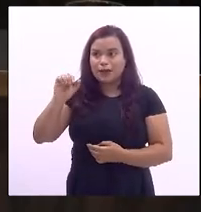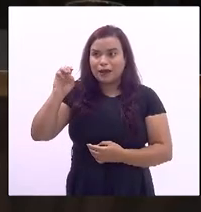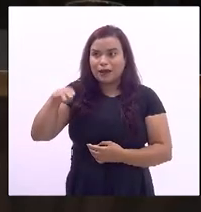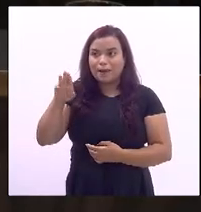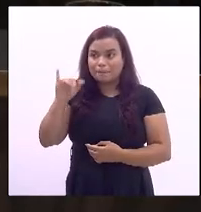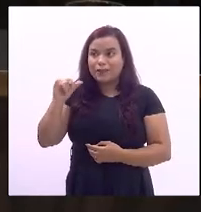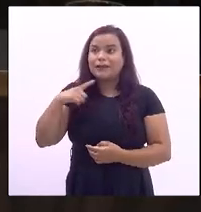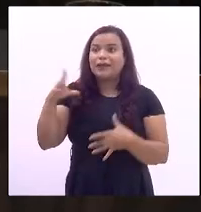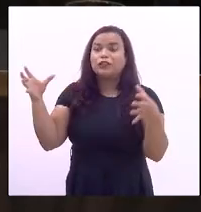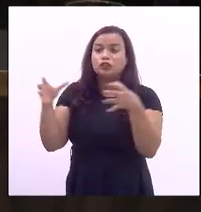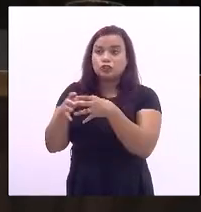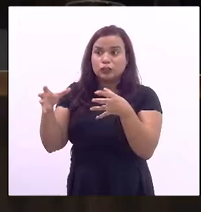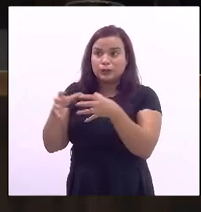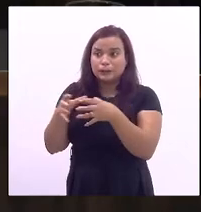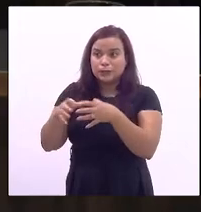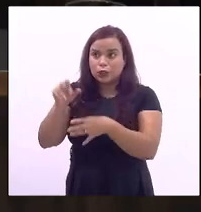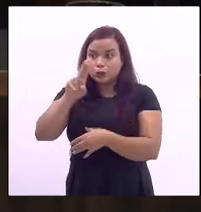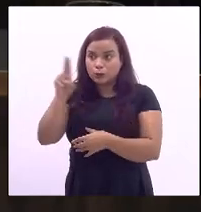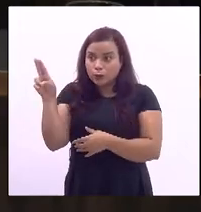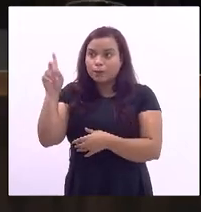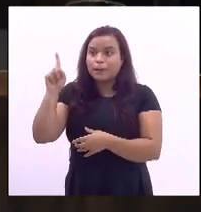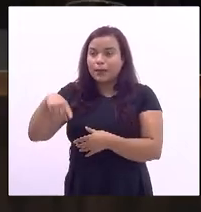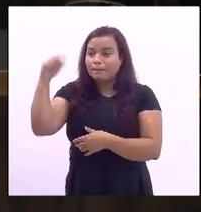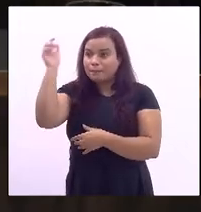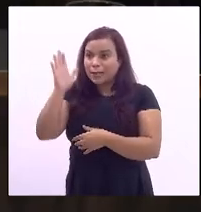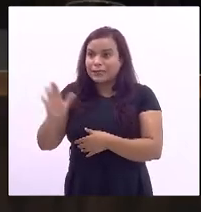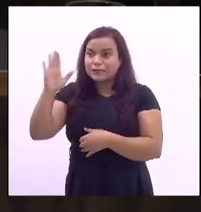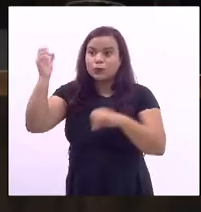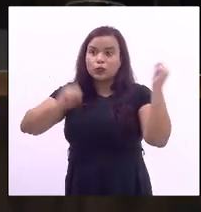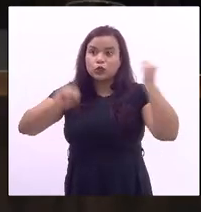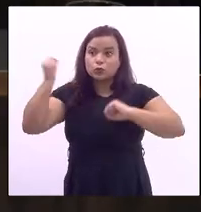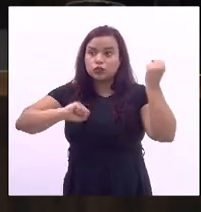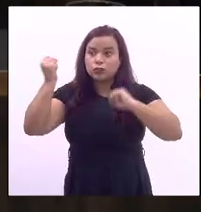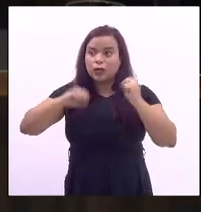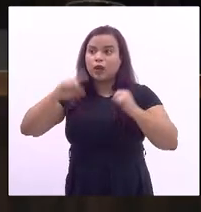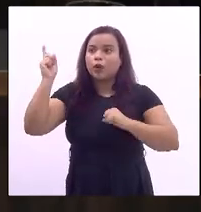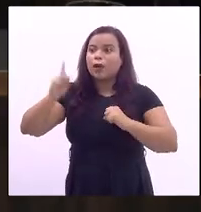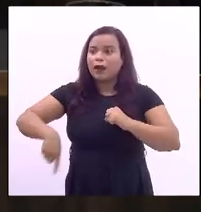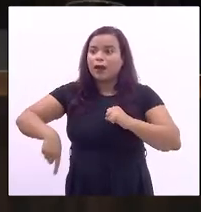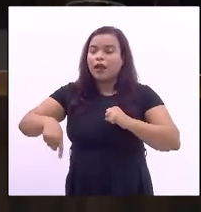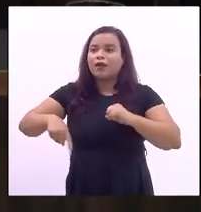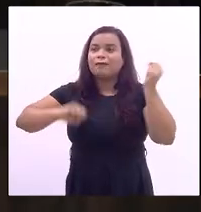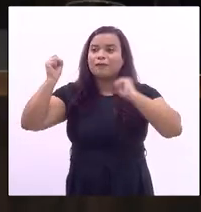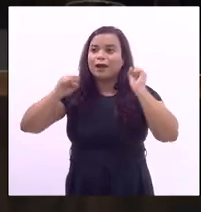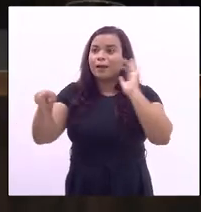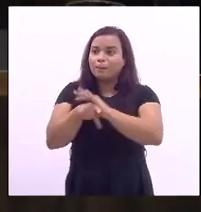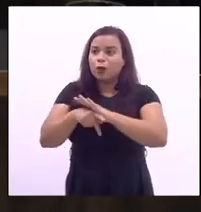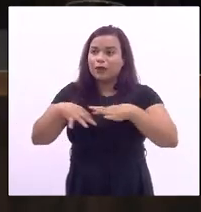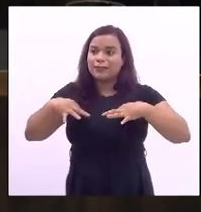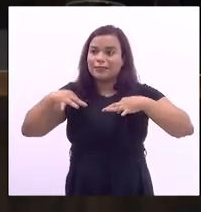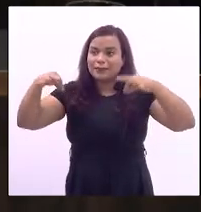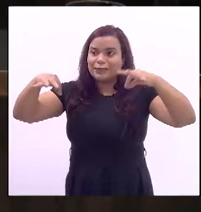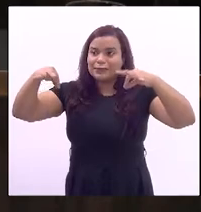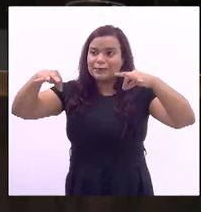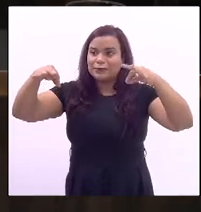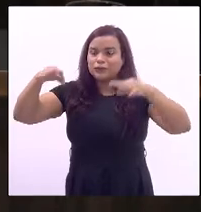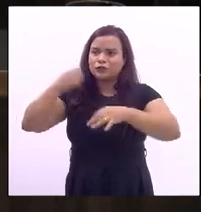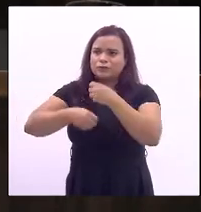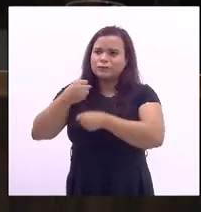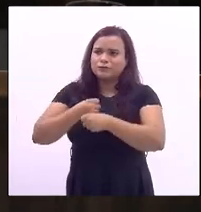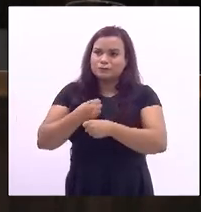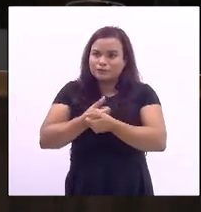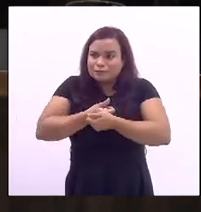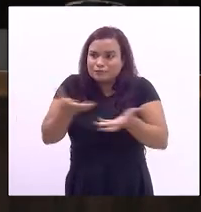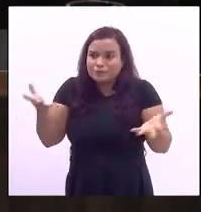Coronel Jairo chamado Brasil Industrial por uma fábrica de tecido inaugurado em 1871 e tem